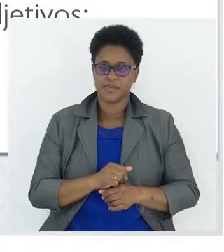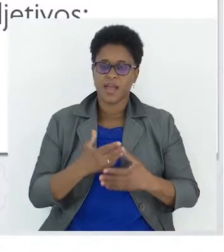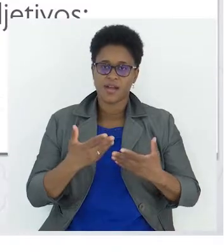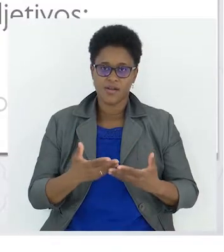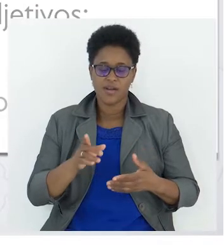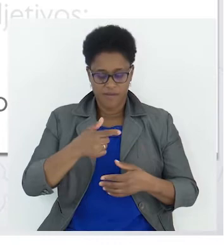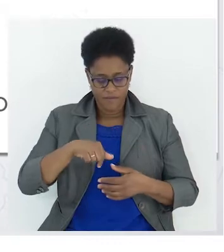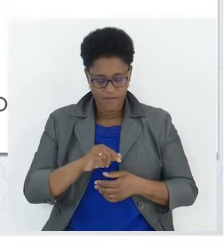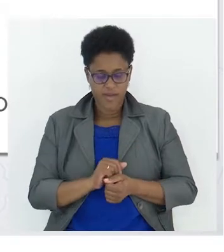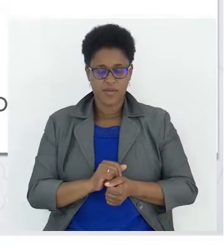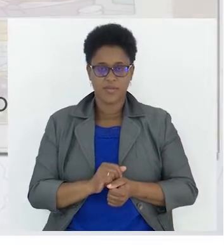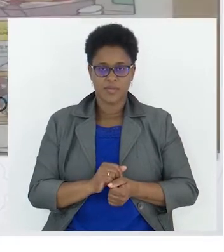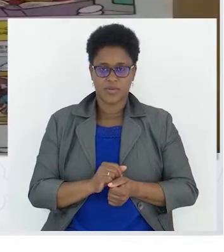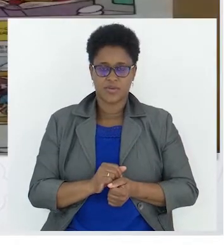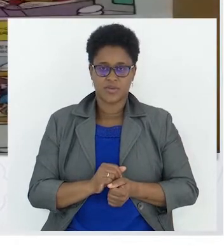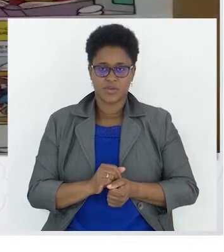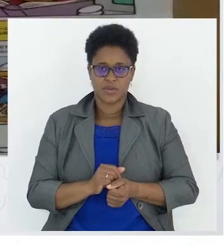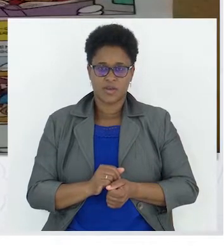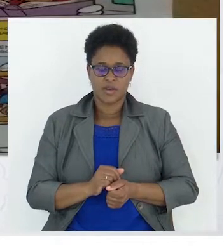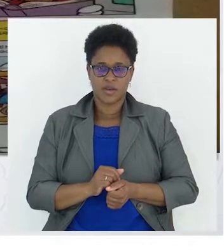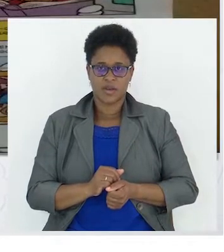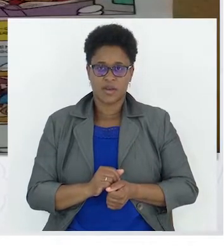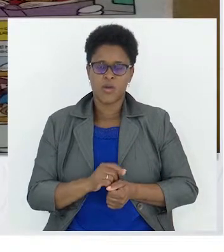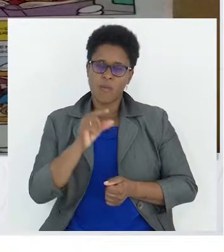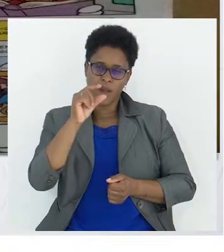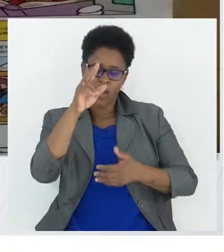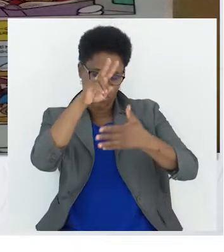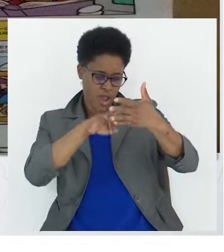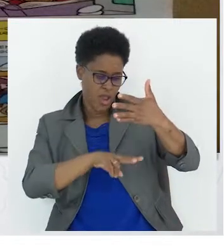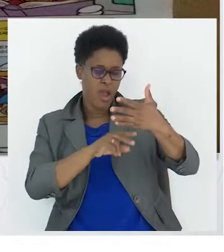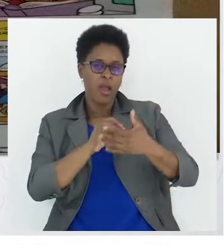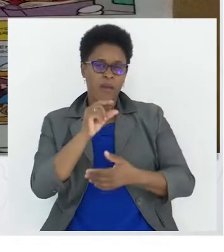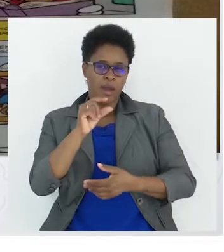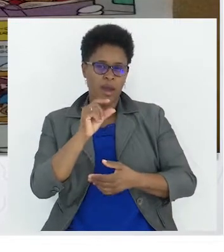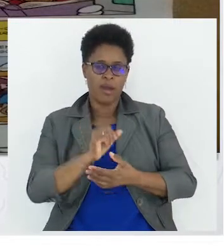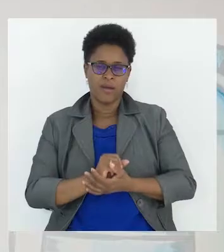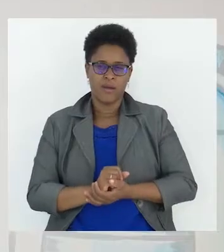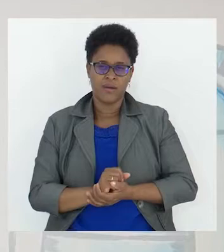Agora vamos para um pequeno texto.